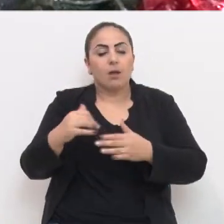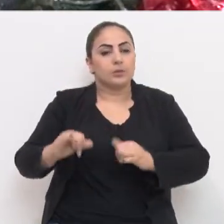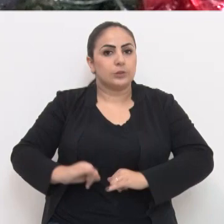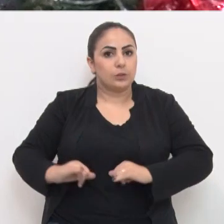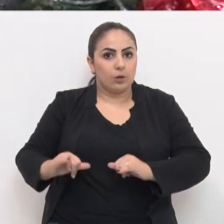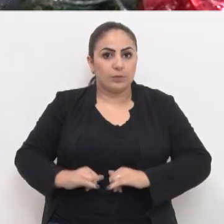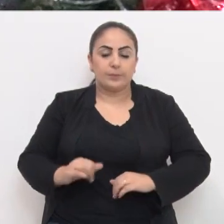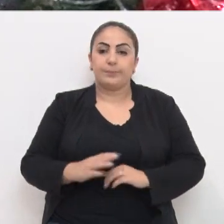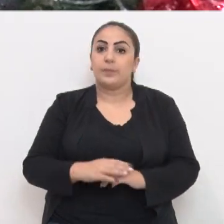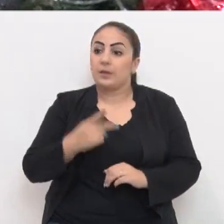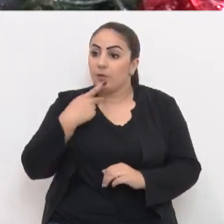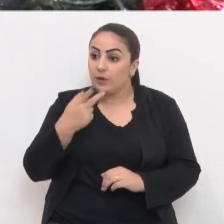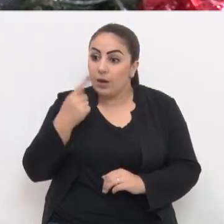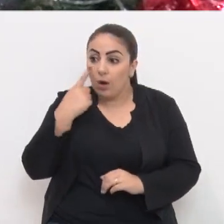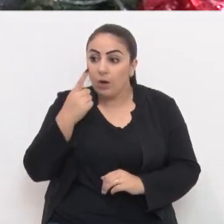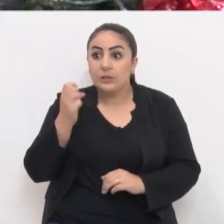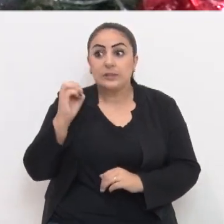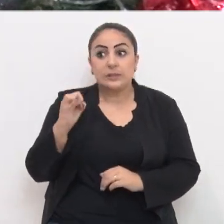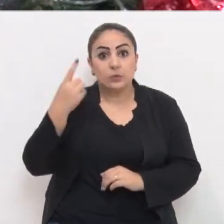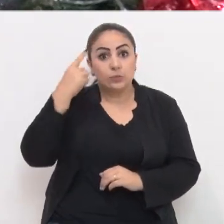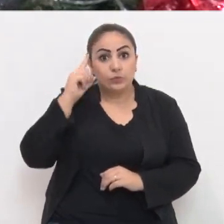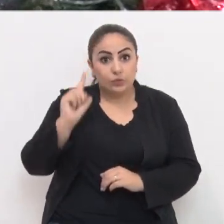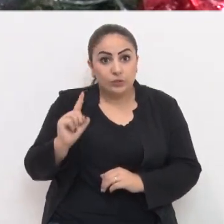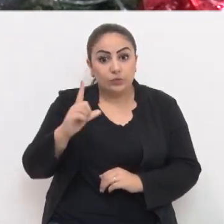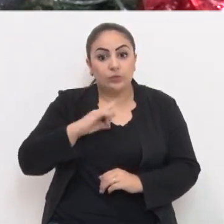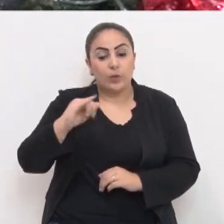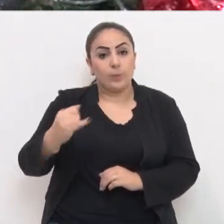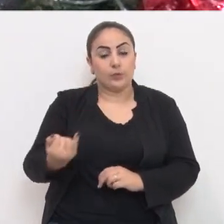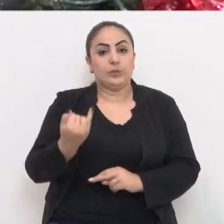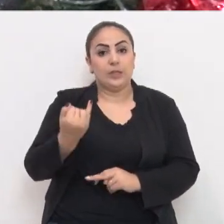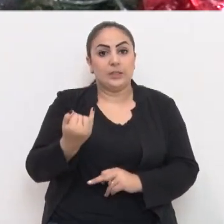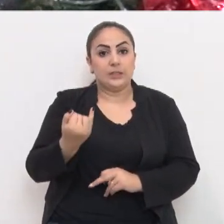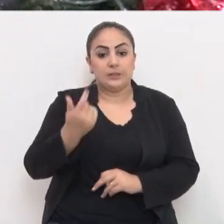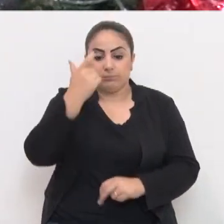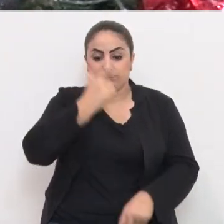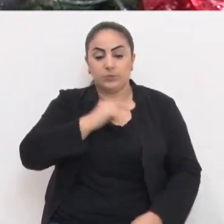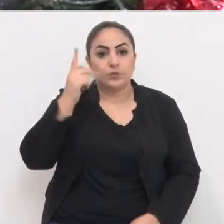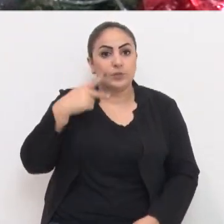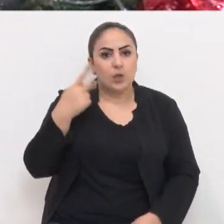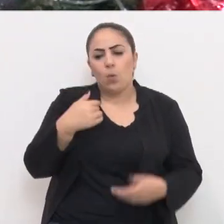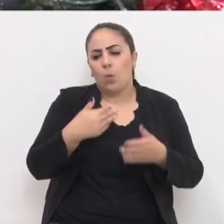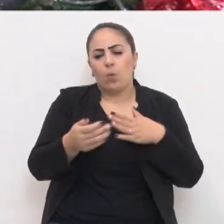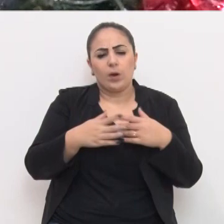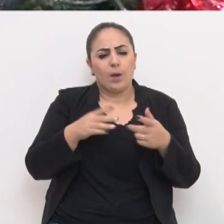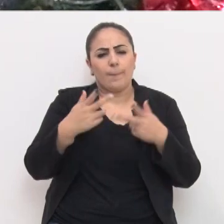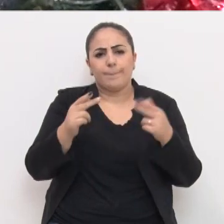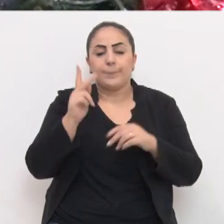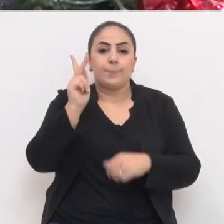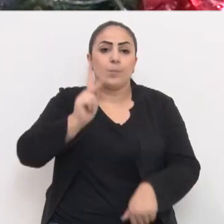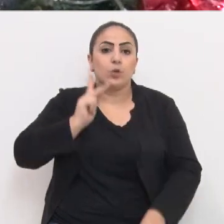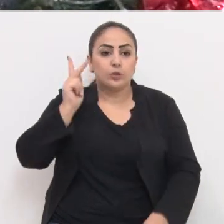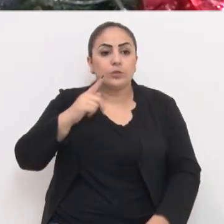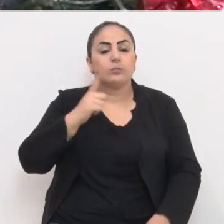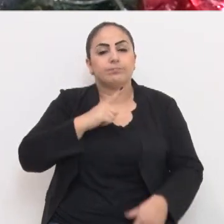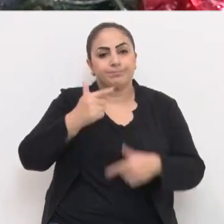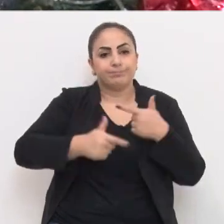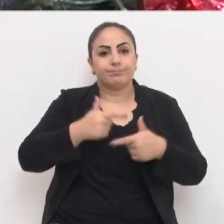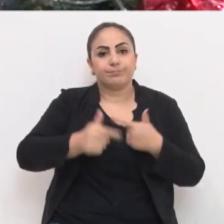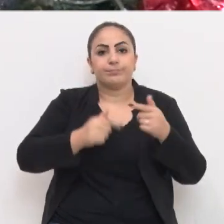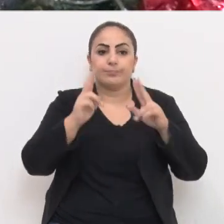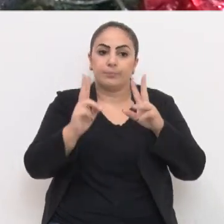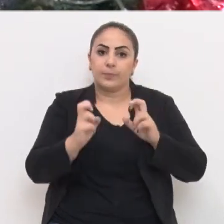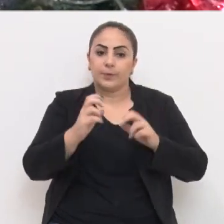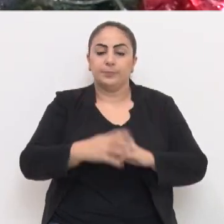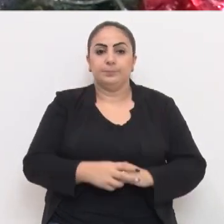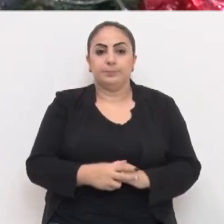eu tivesse oportunidade, né, de um dia estar como parlamentar ou qualquer outra situação na política, eu